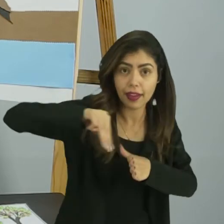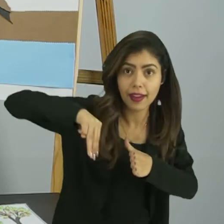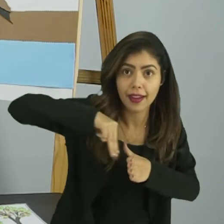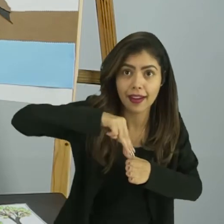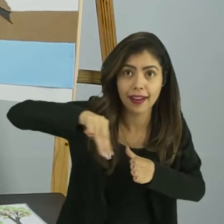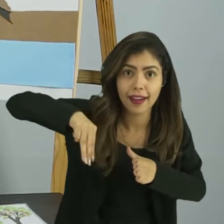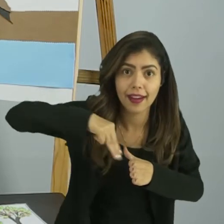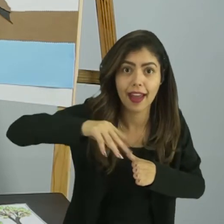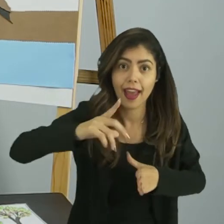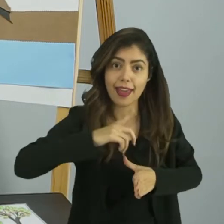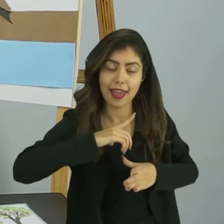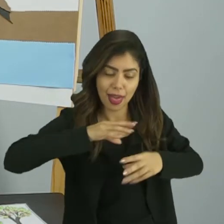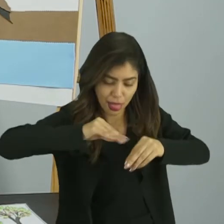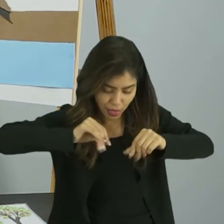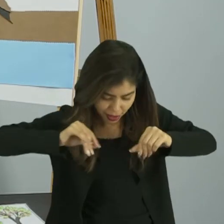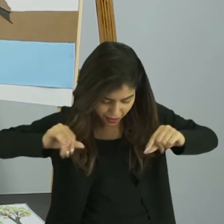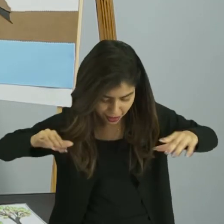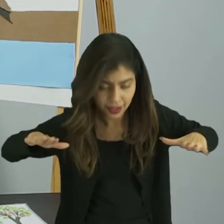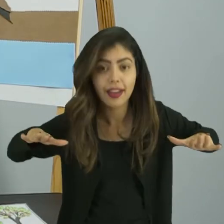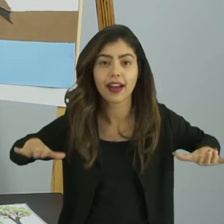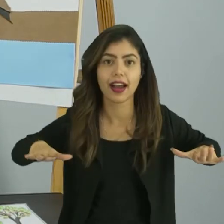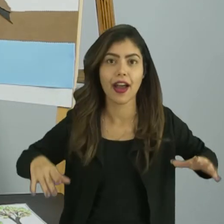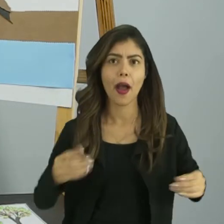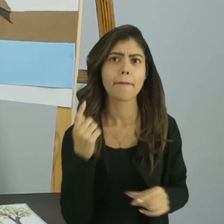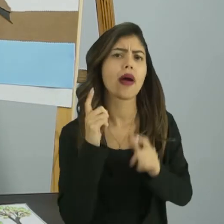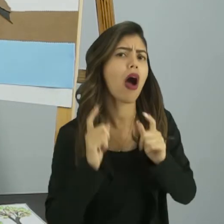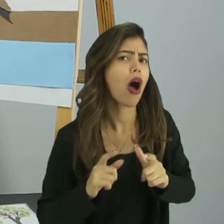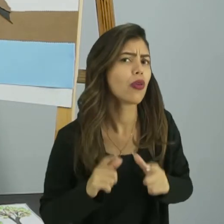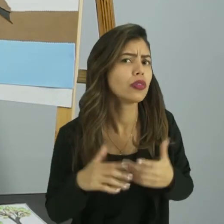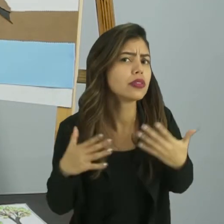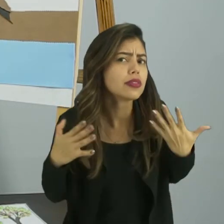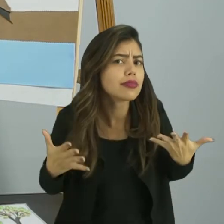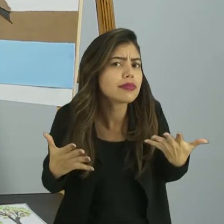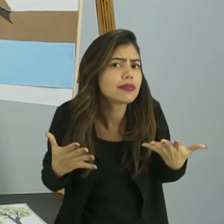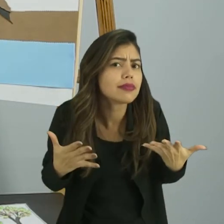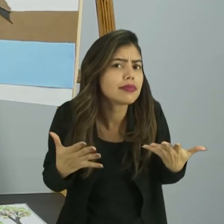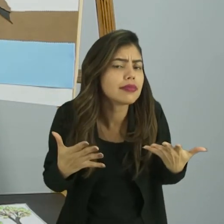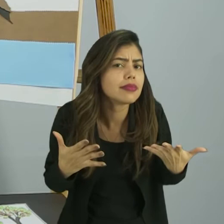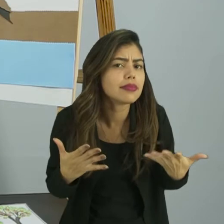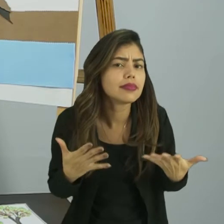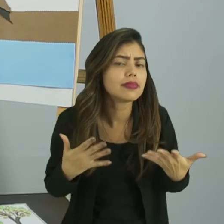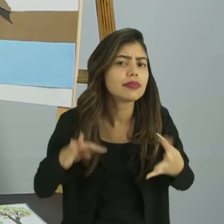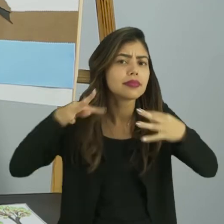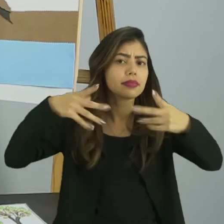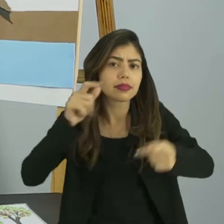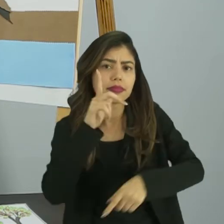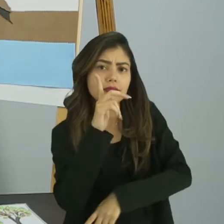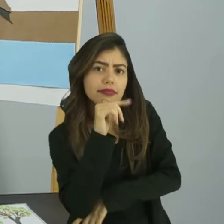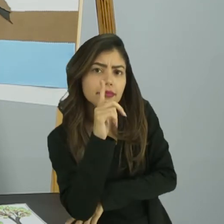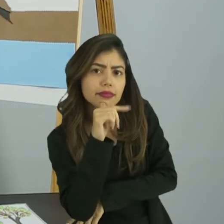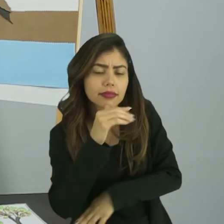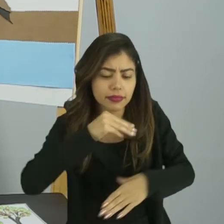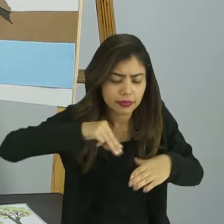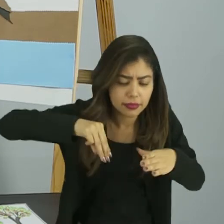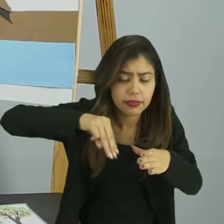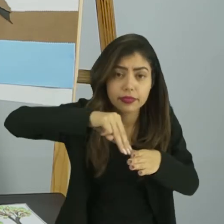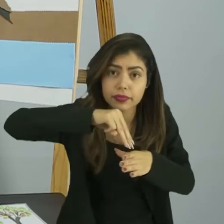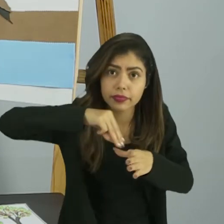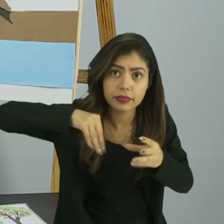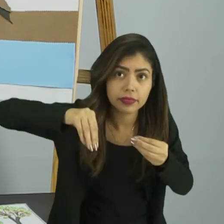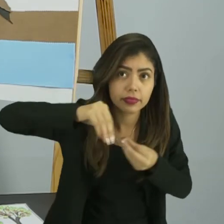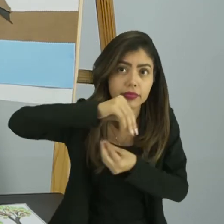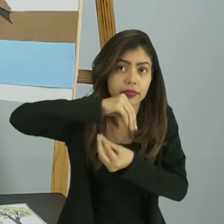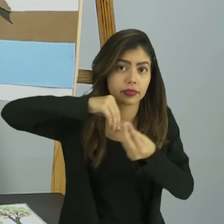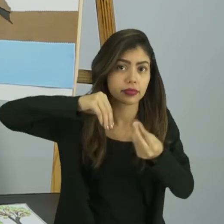existentes no solo. E aí, para onde vai? Bom, toda a água e os